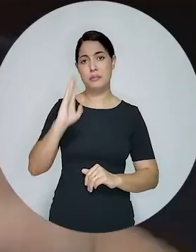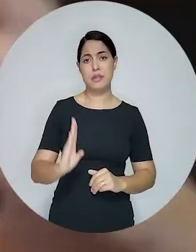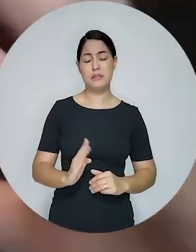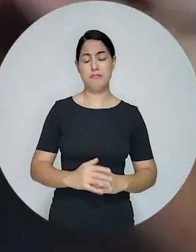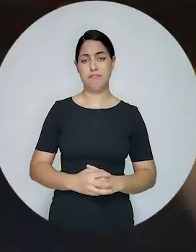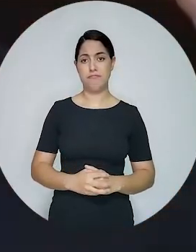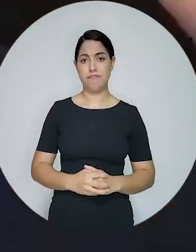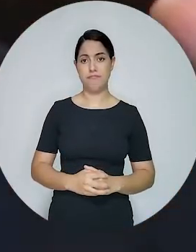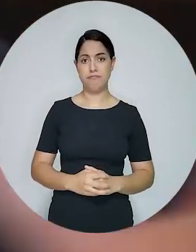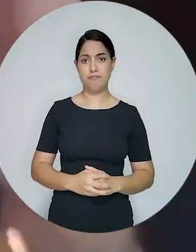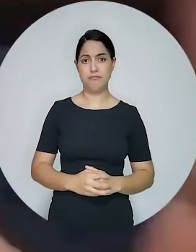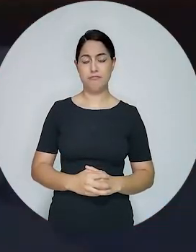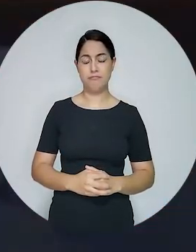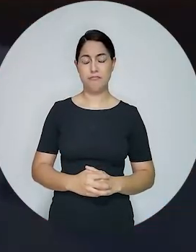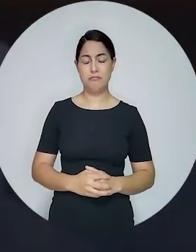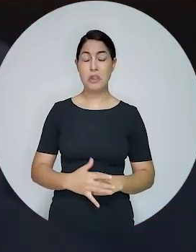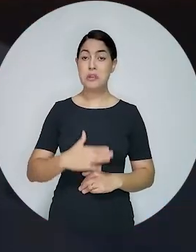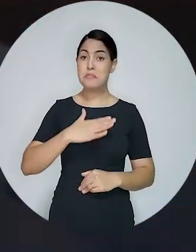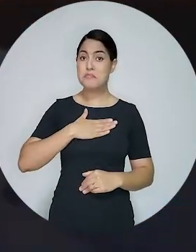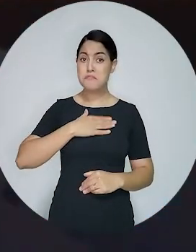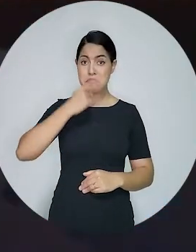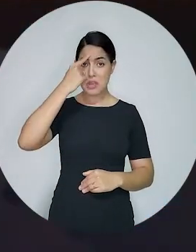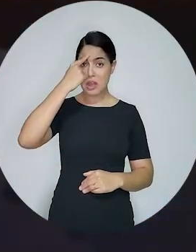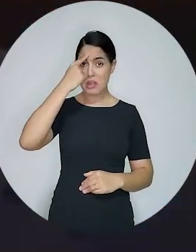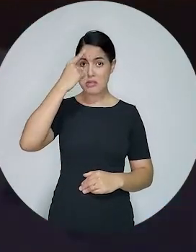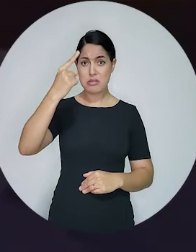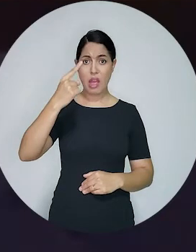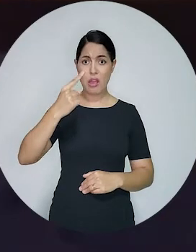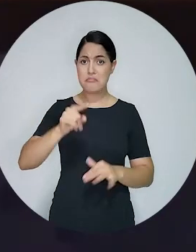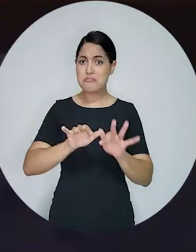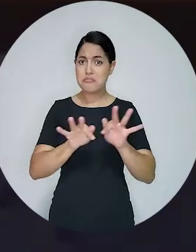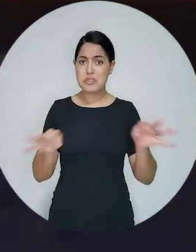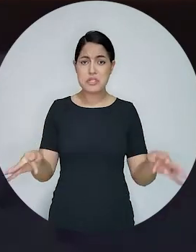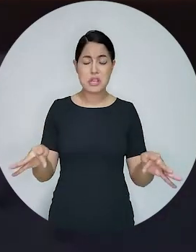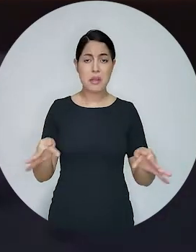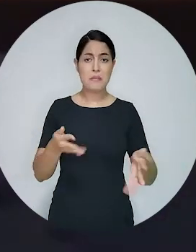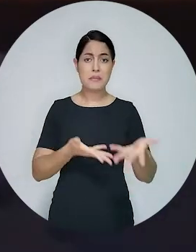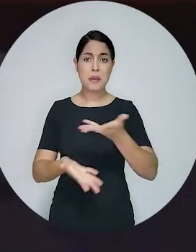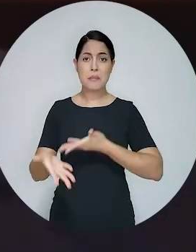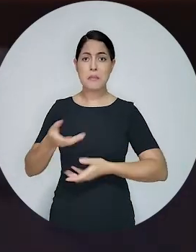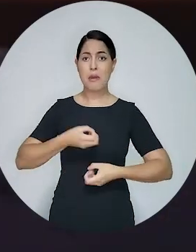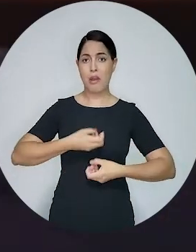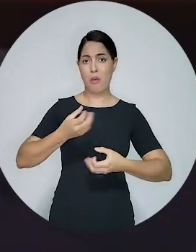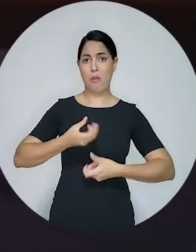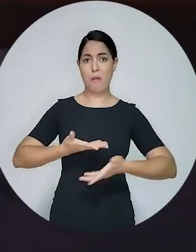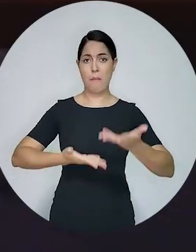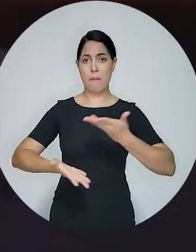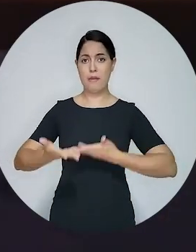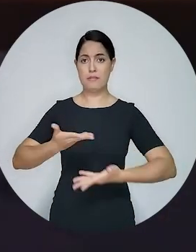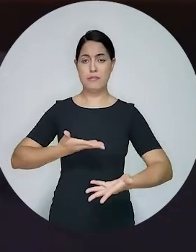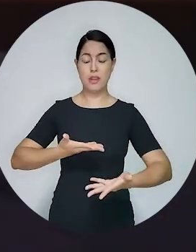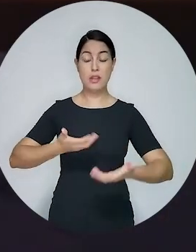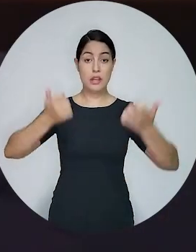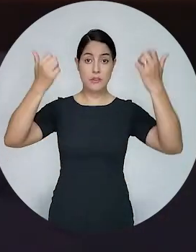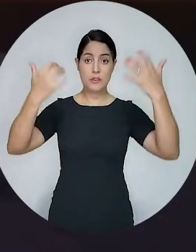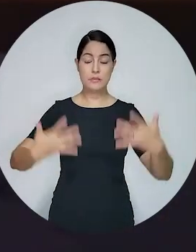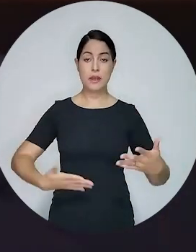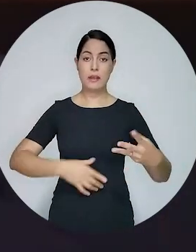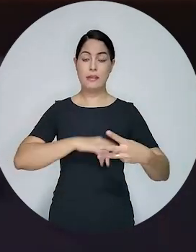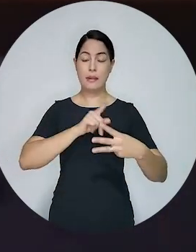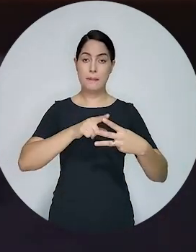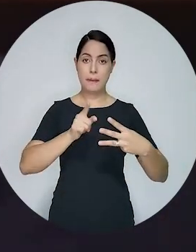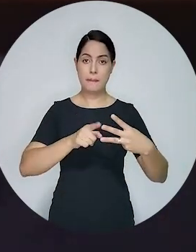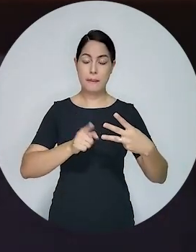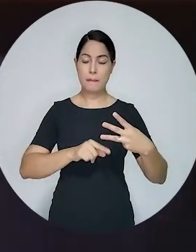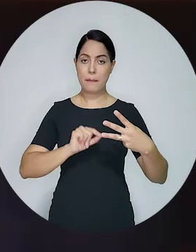aqui são as minhas ideias apenas que eu gostaria de compartilhar com os colegas. E eu já adianto que elas se